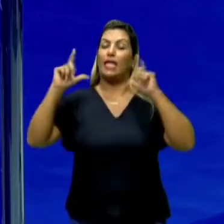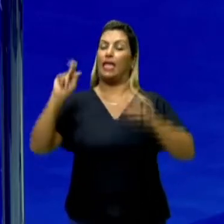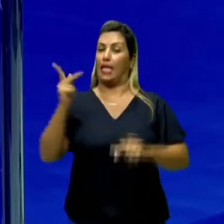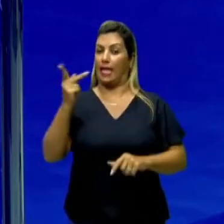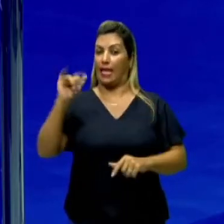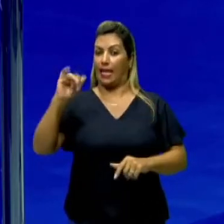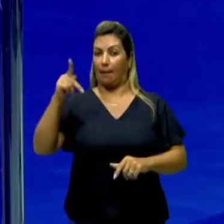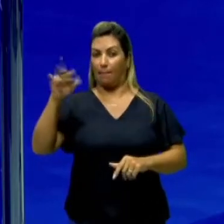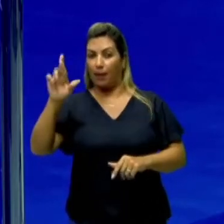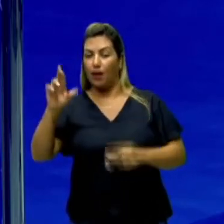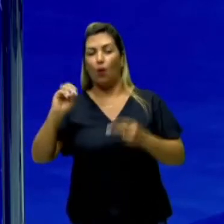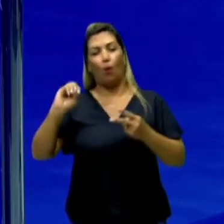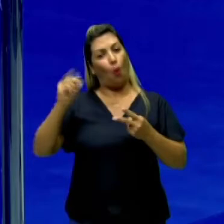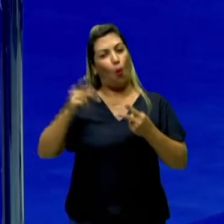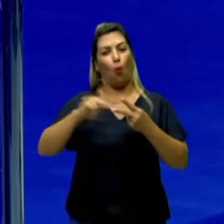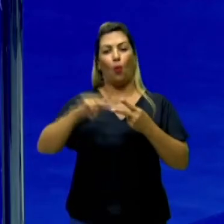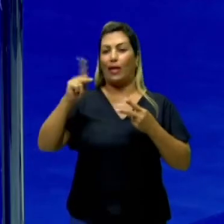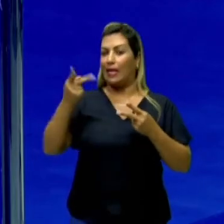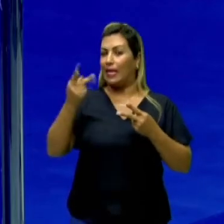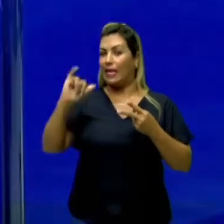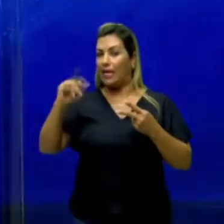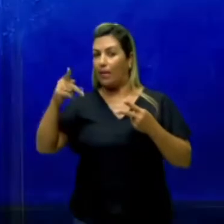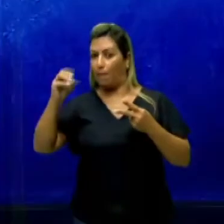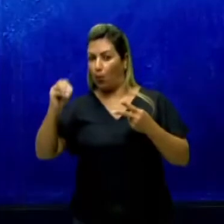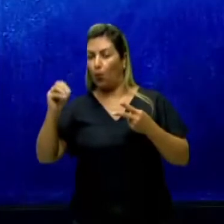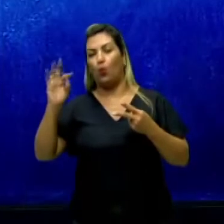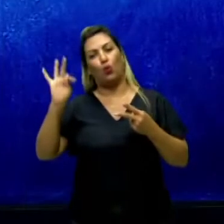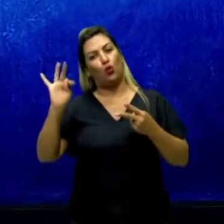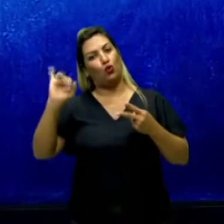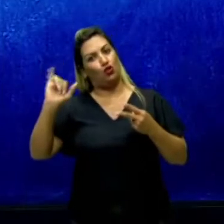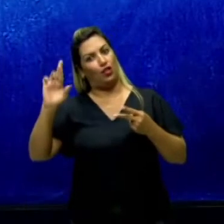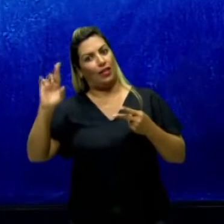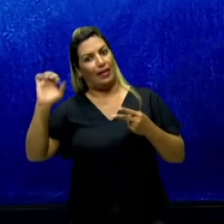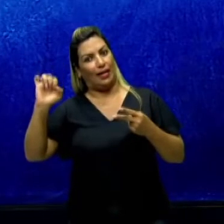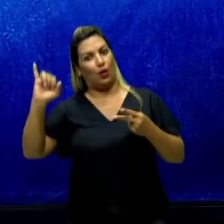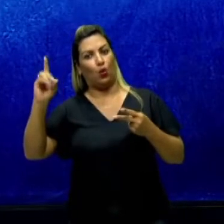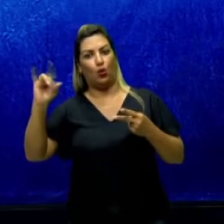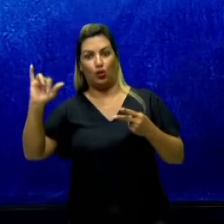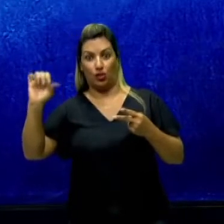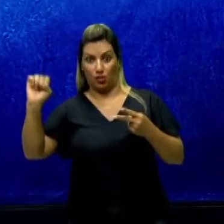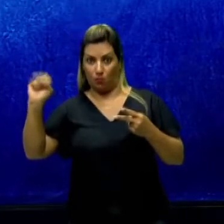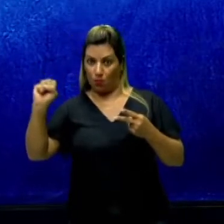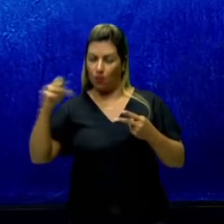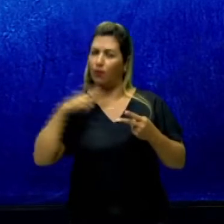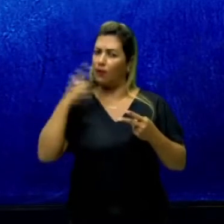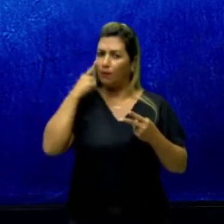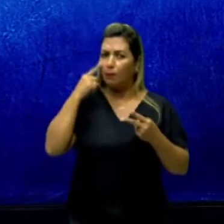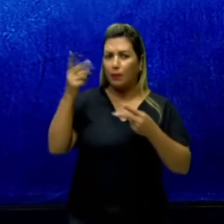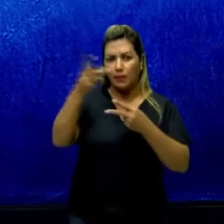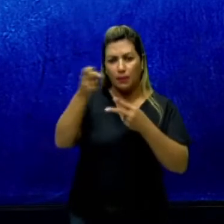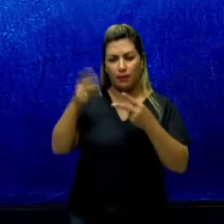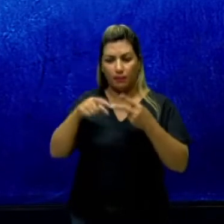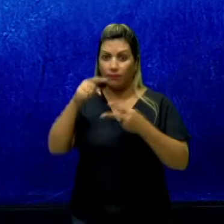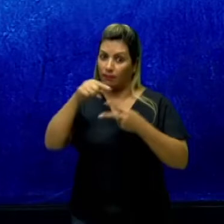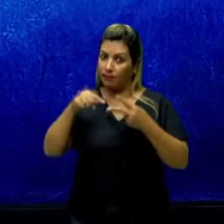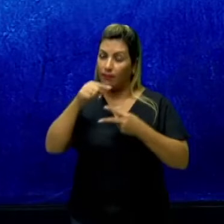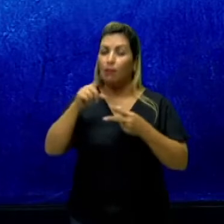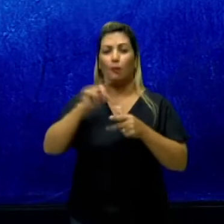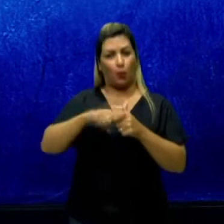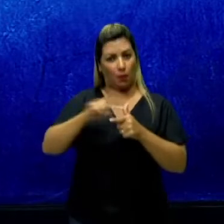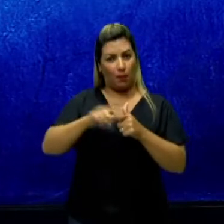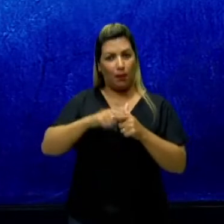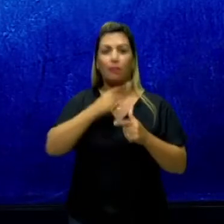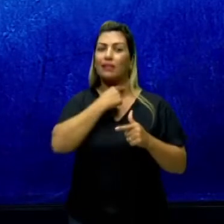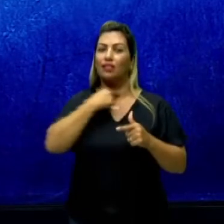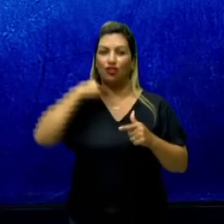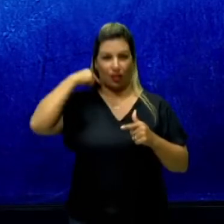ou hipotireoidismo. É aí que a gente vai ver essa condição. Quem tem um probleminha na tireoide,